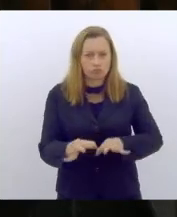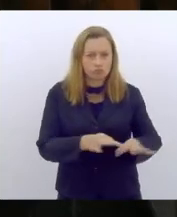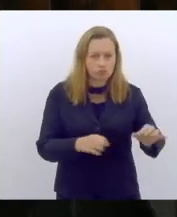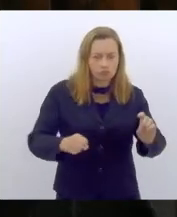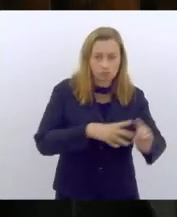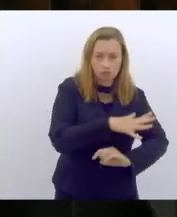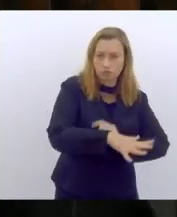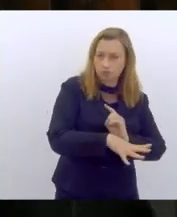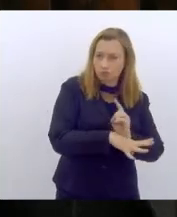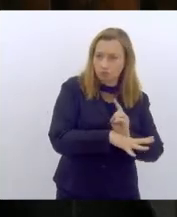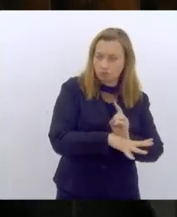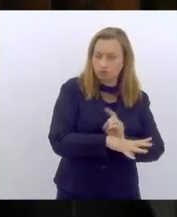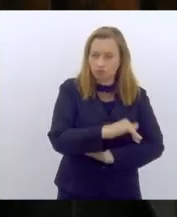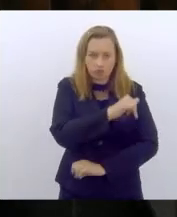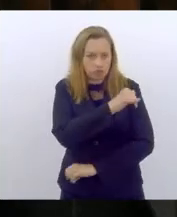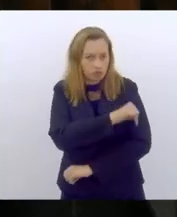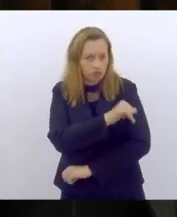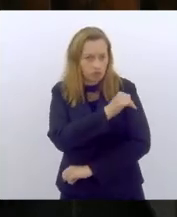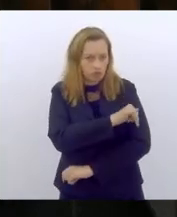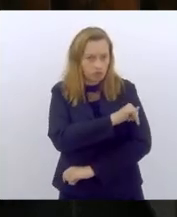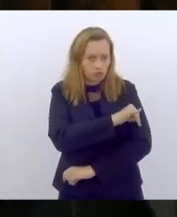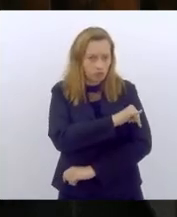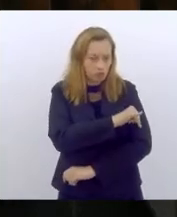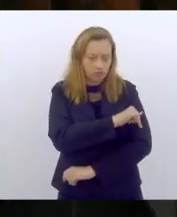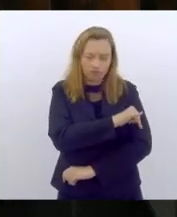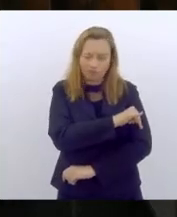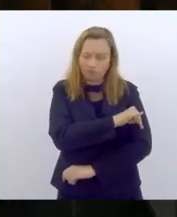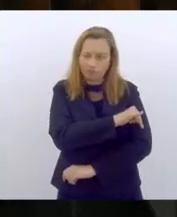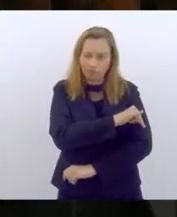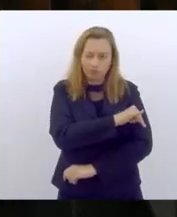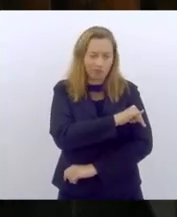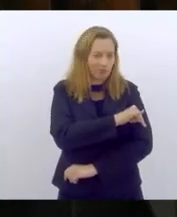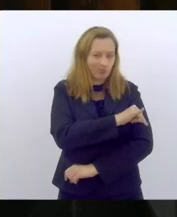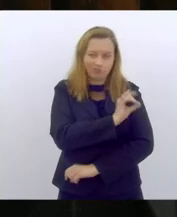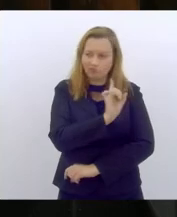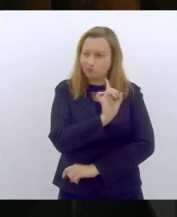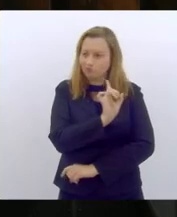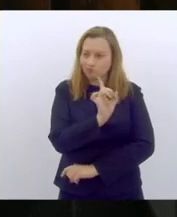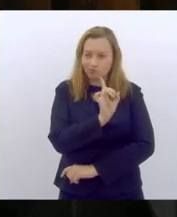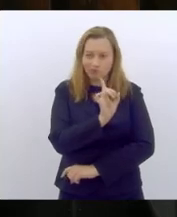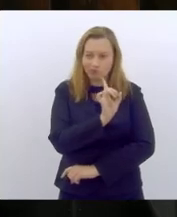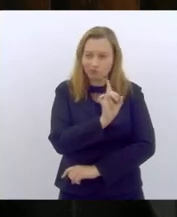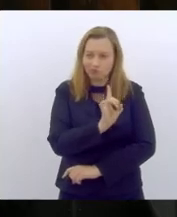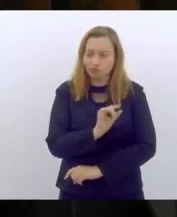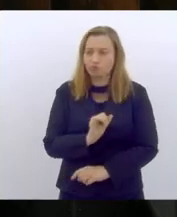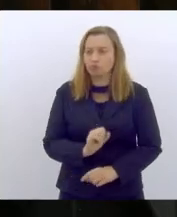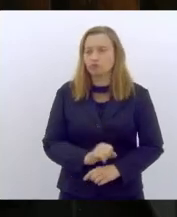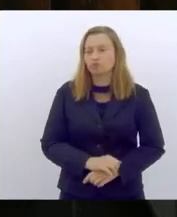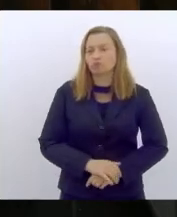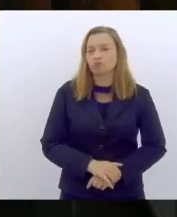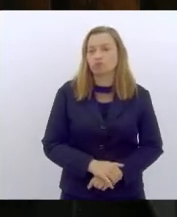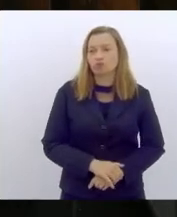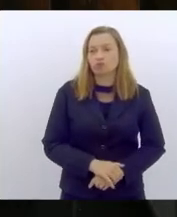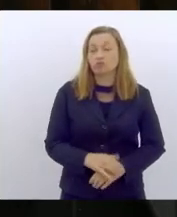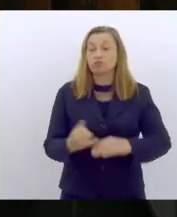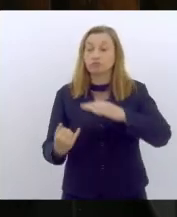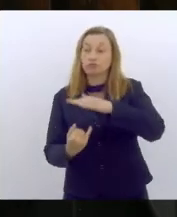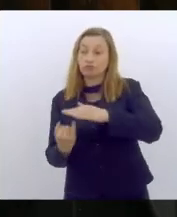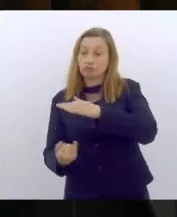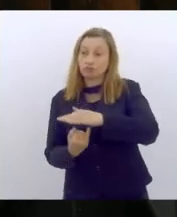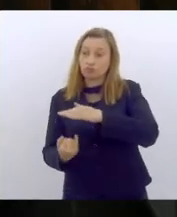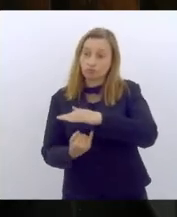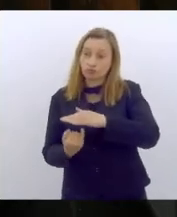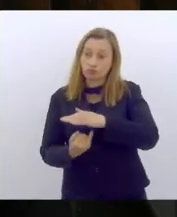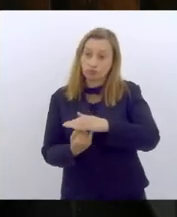social no Rio de Janeiro é meramente instituição para conluio